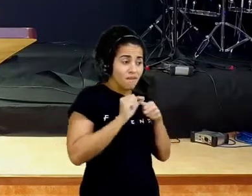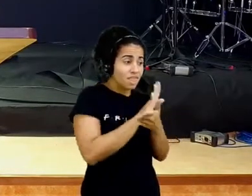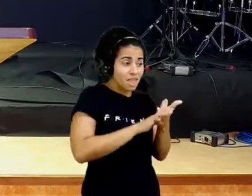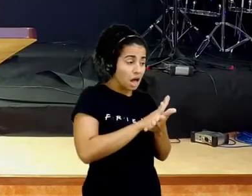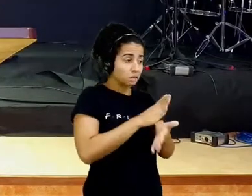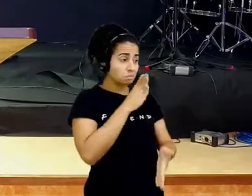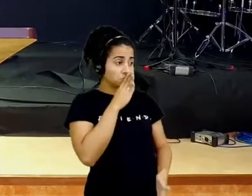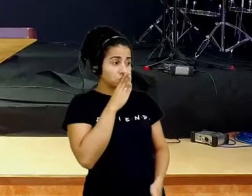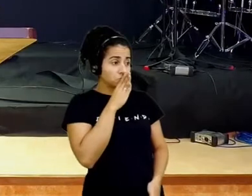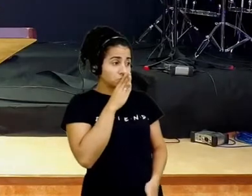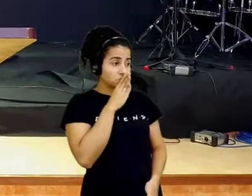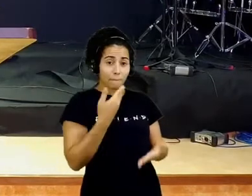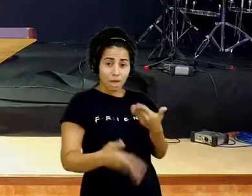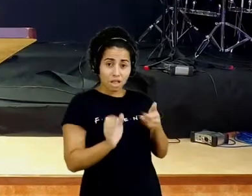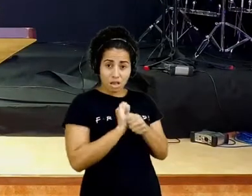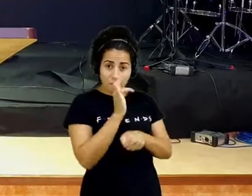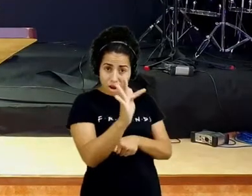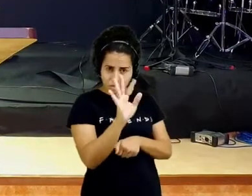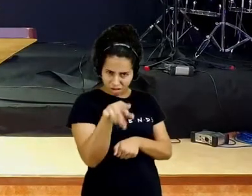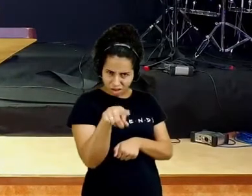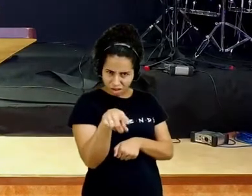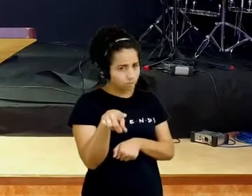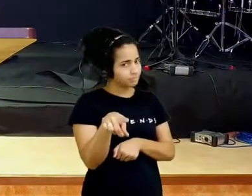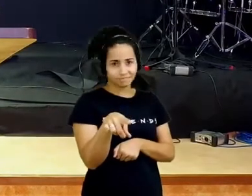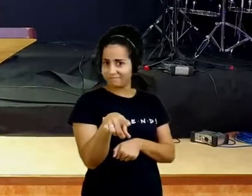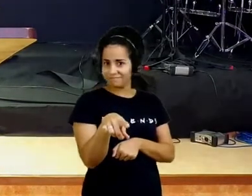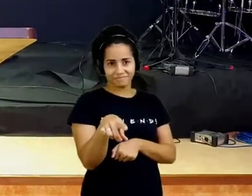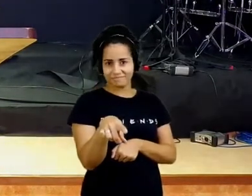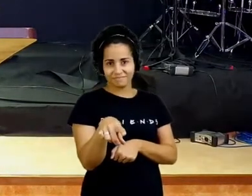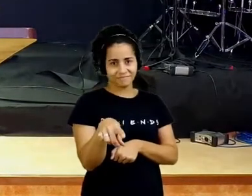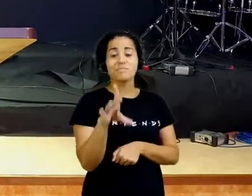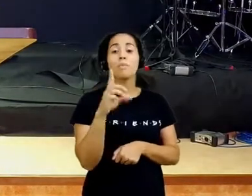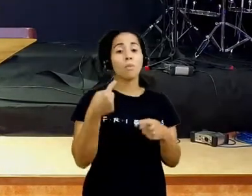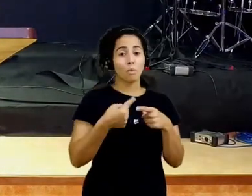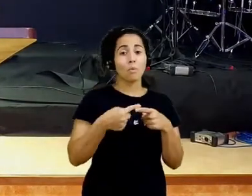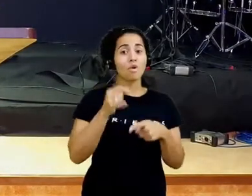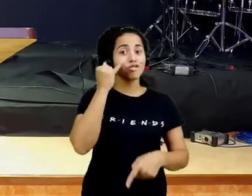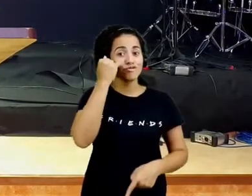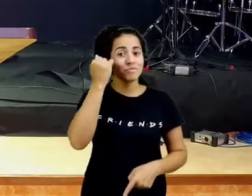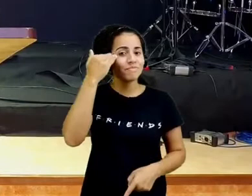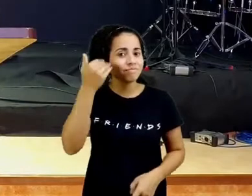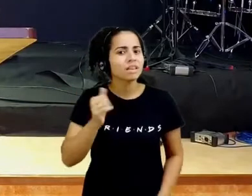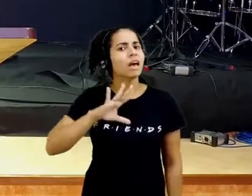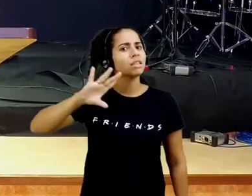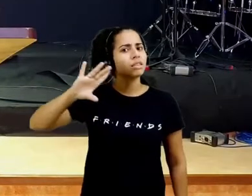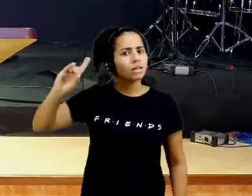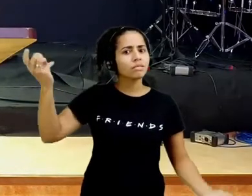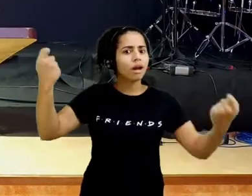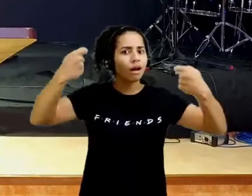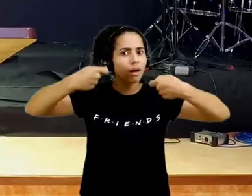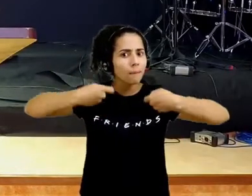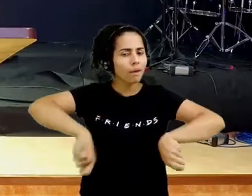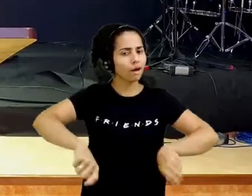a sua esperança, a sua expectativa, a sua fé de que Deus iria libertar o seu povo e que